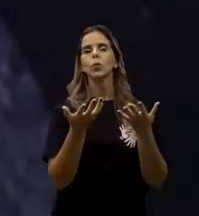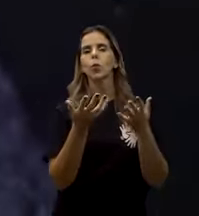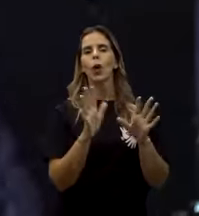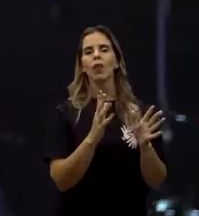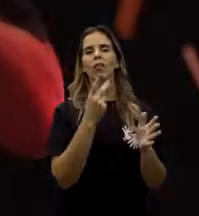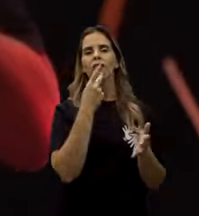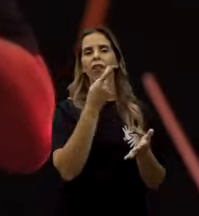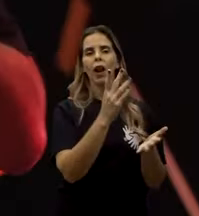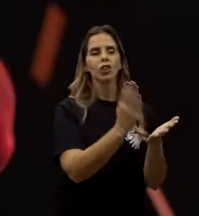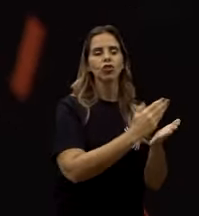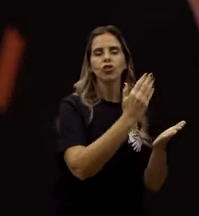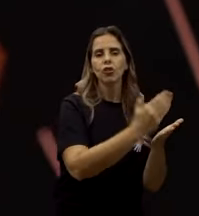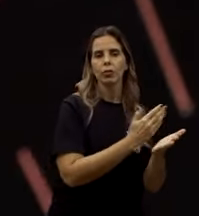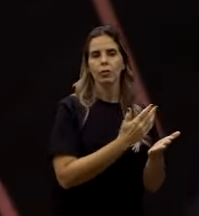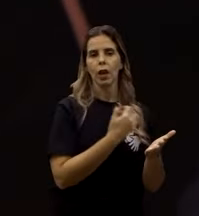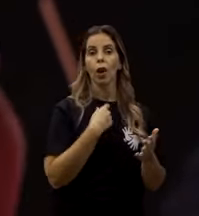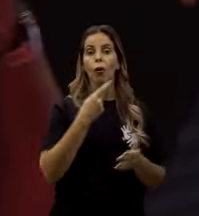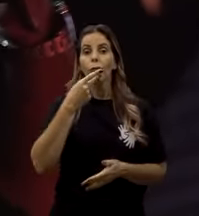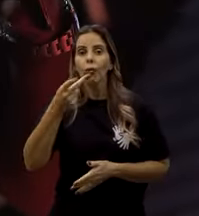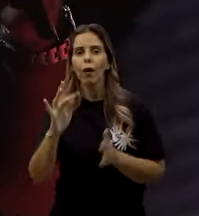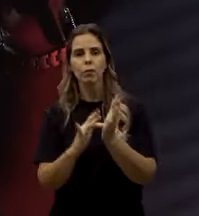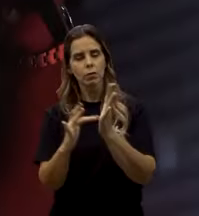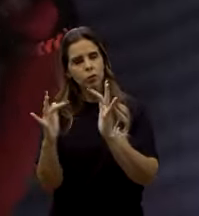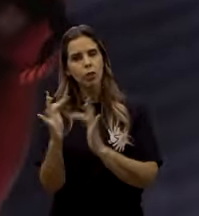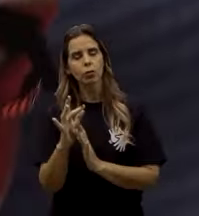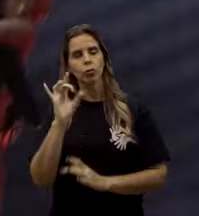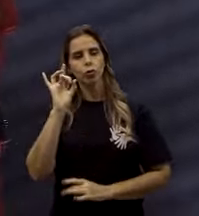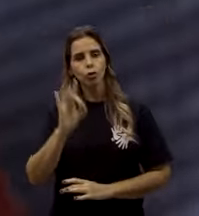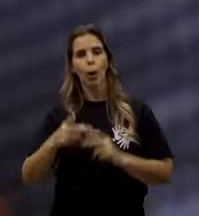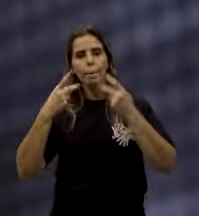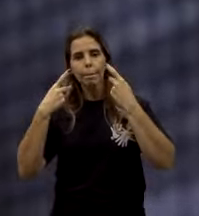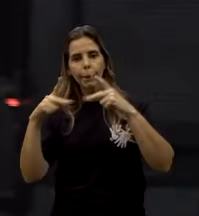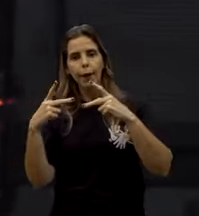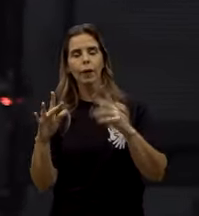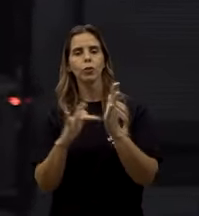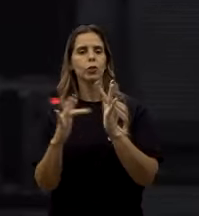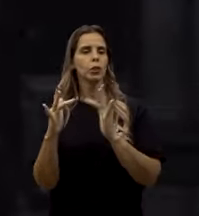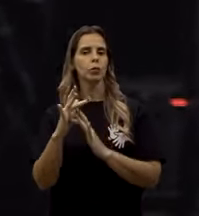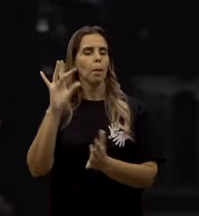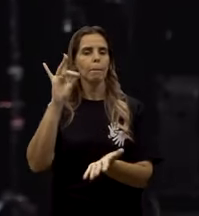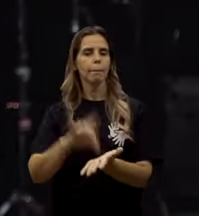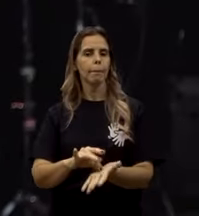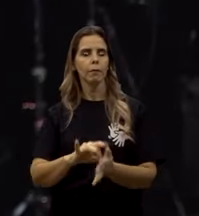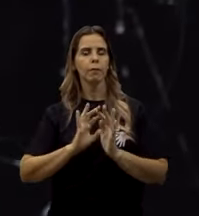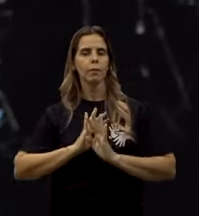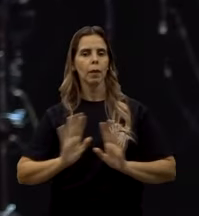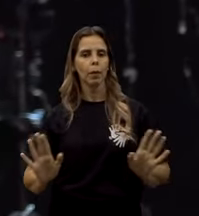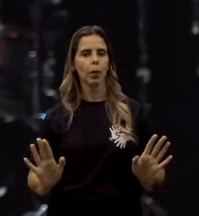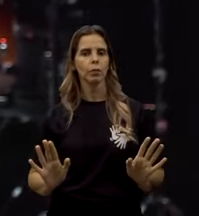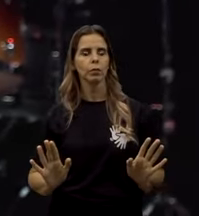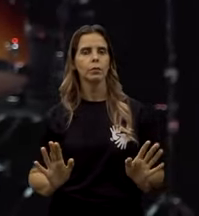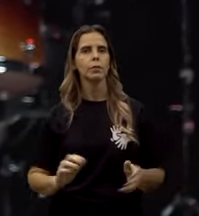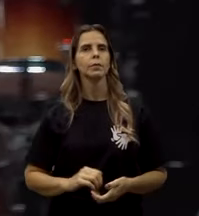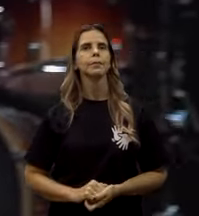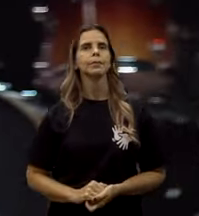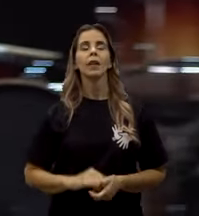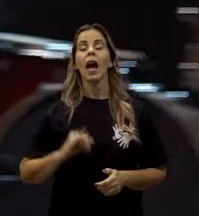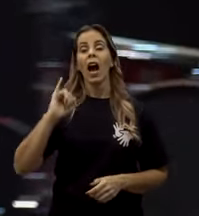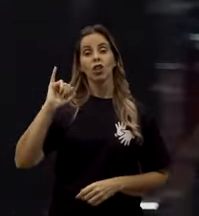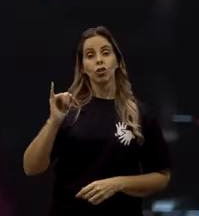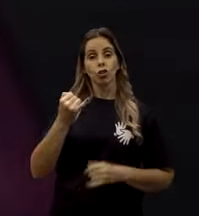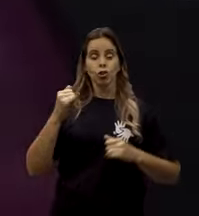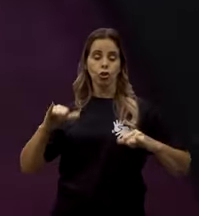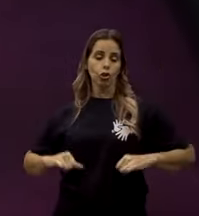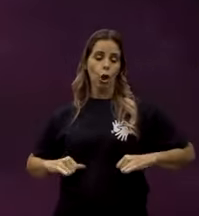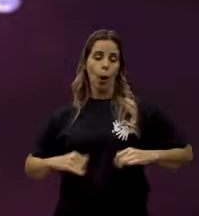teólogo eu falo de Jesus acabou é que eu sei pregar ponto Então olha que interessante tá aqui ó não mas olha Jó Jó